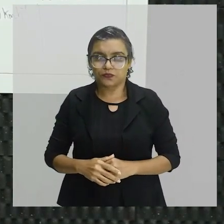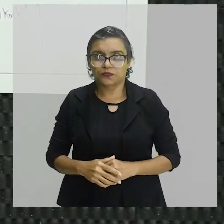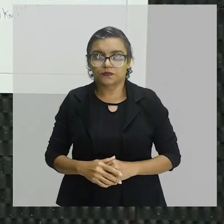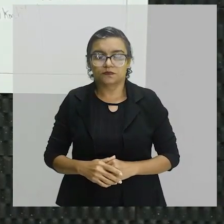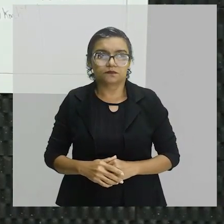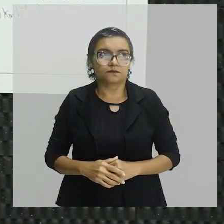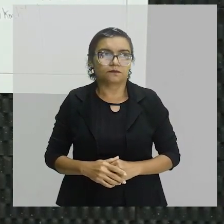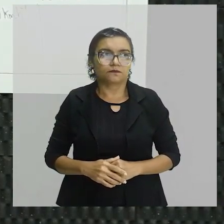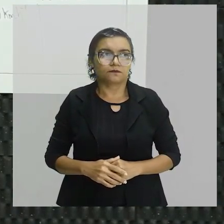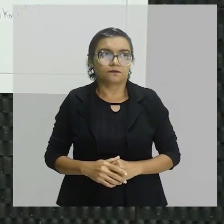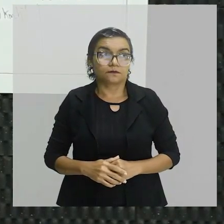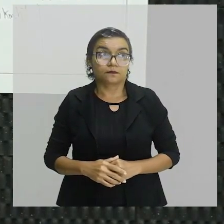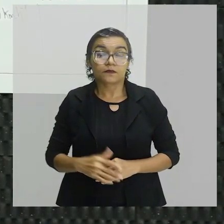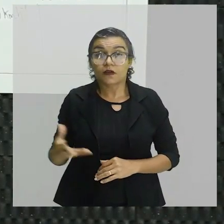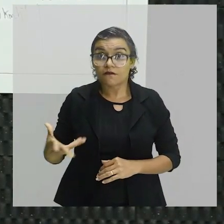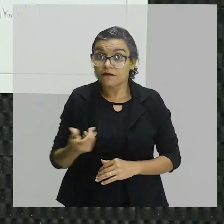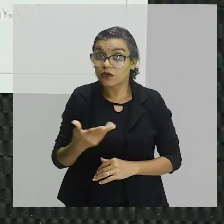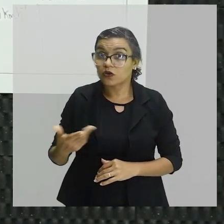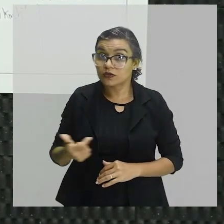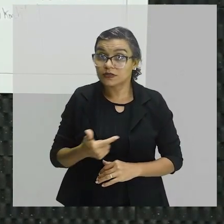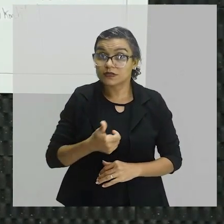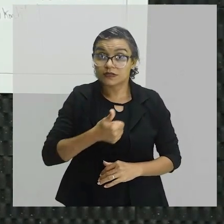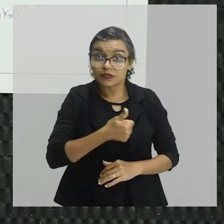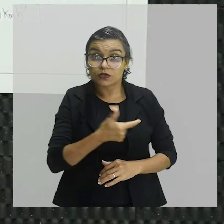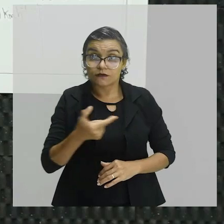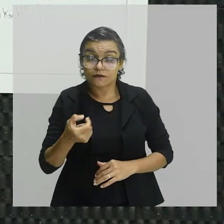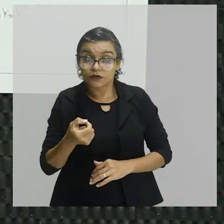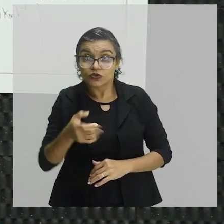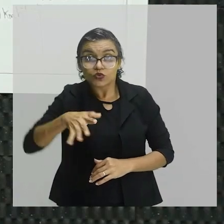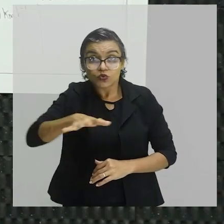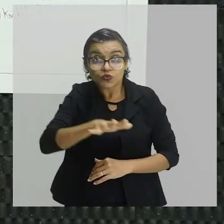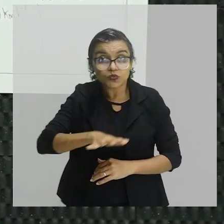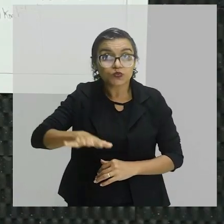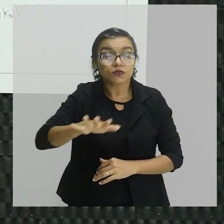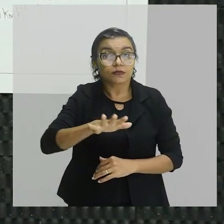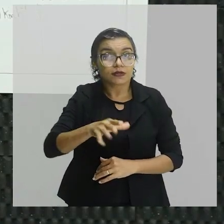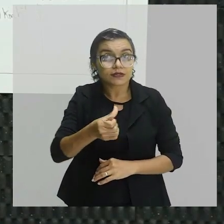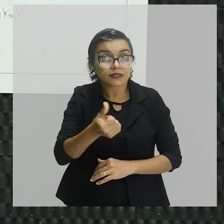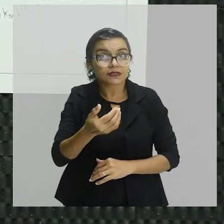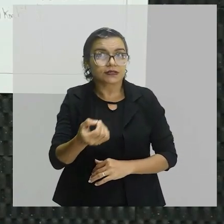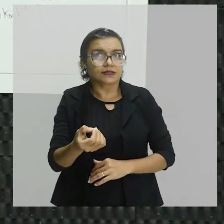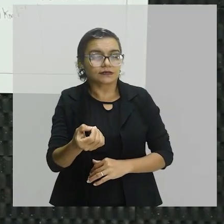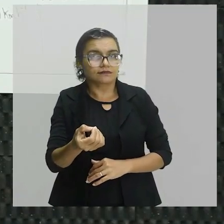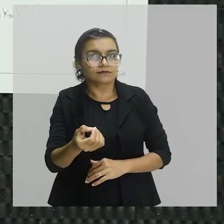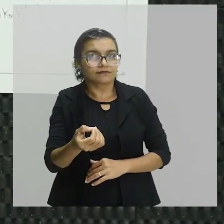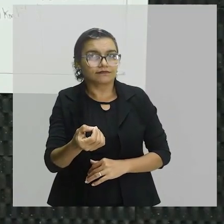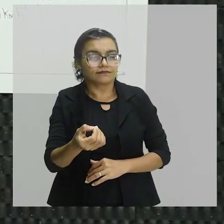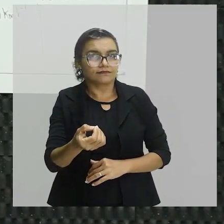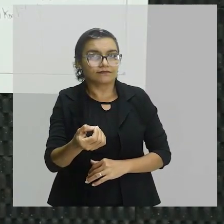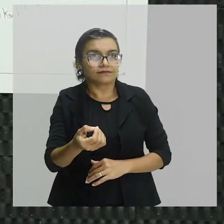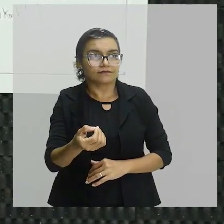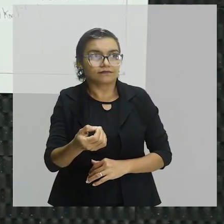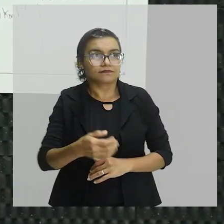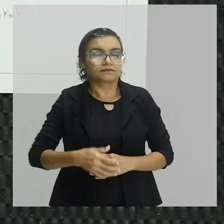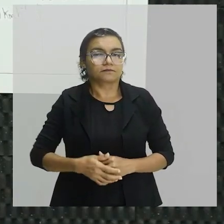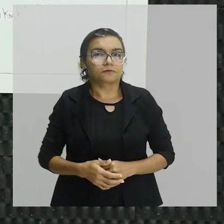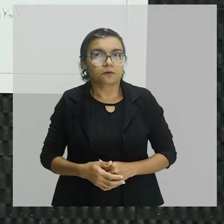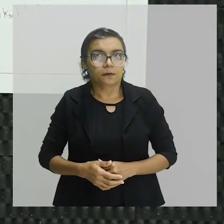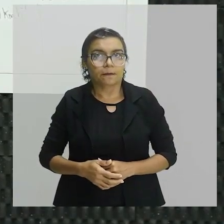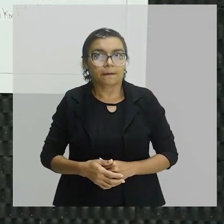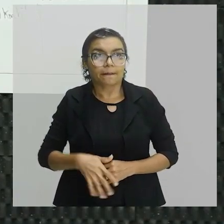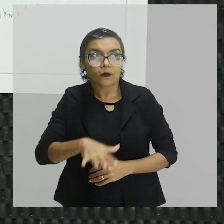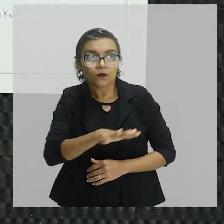quer dizer, a velocidade é 120, né? E o espaço é 60. Então aqui, ó, o espaço é